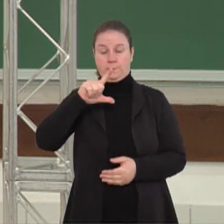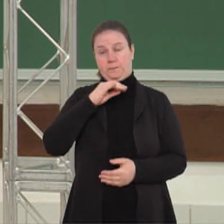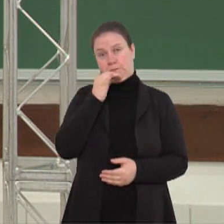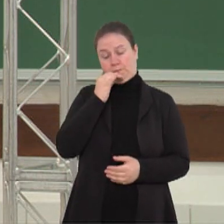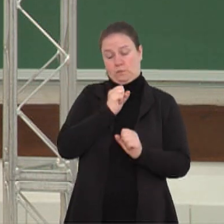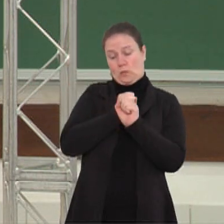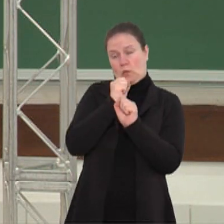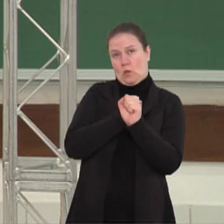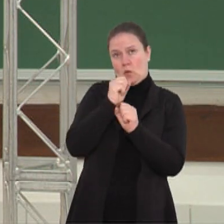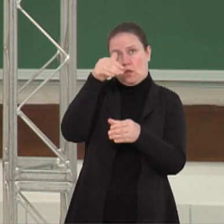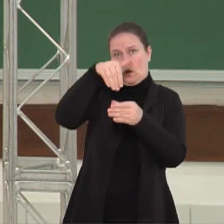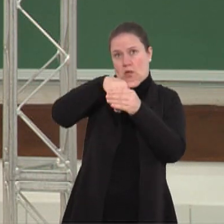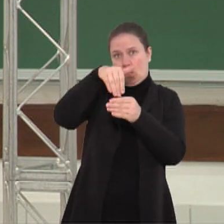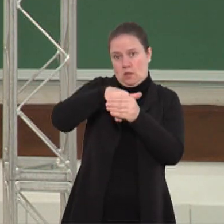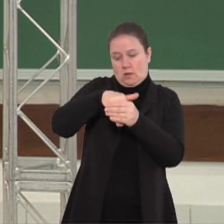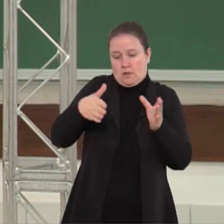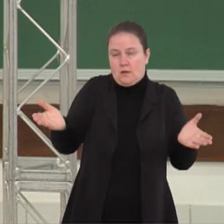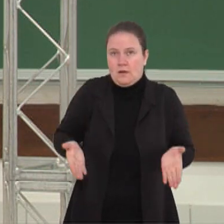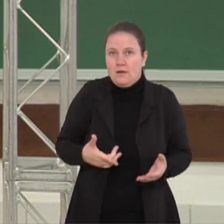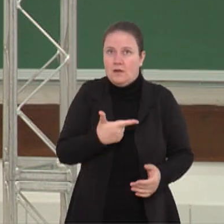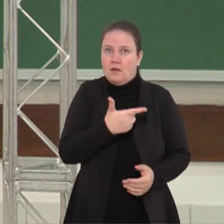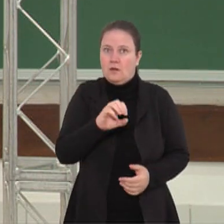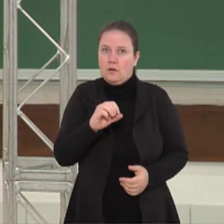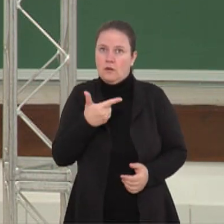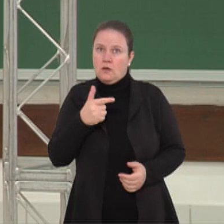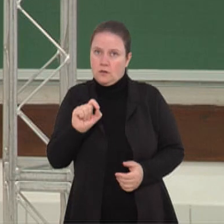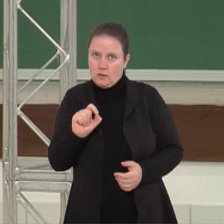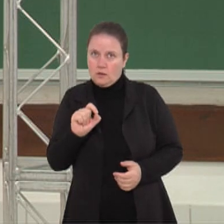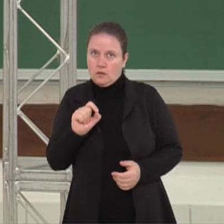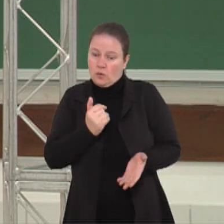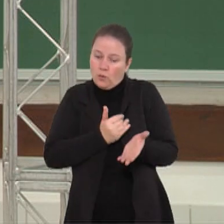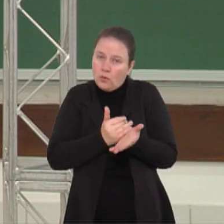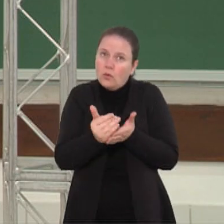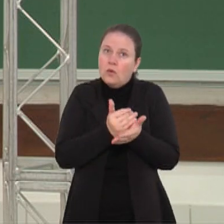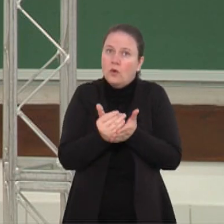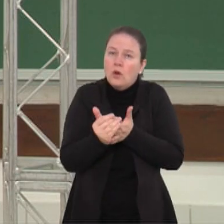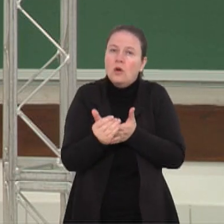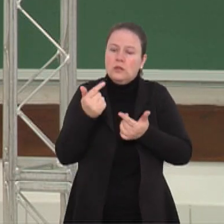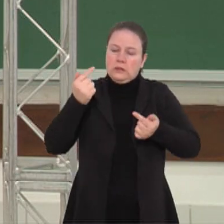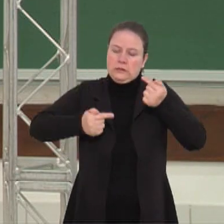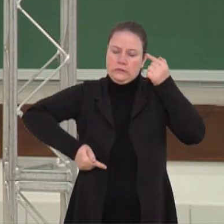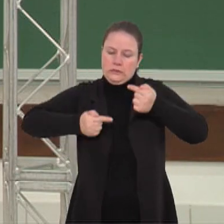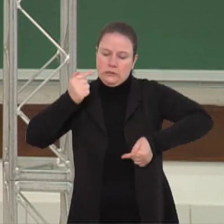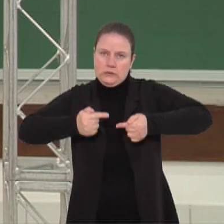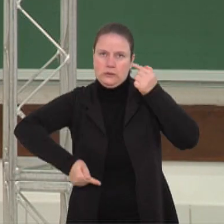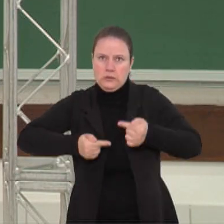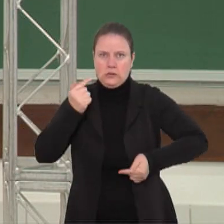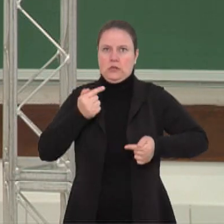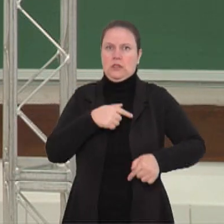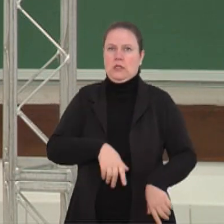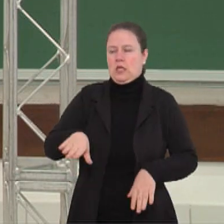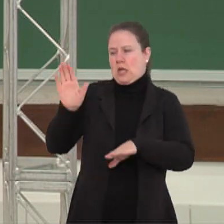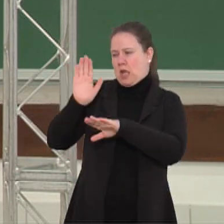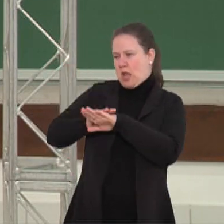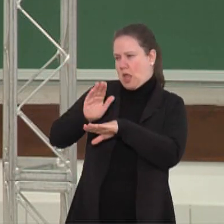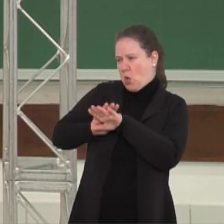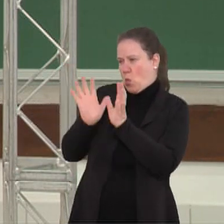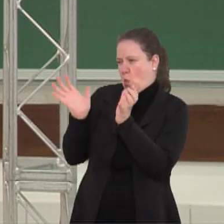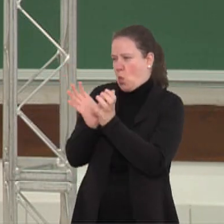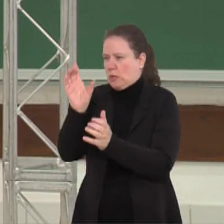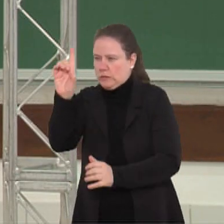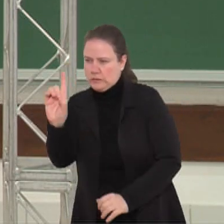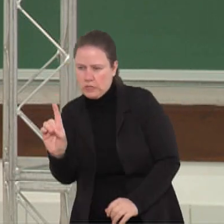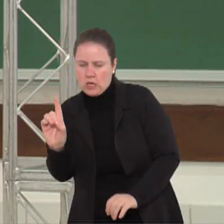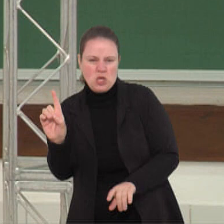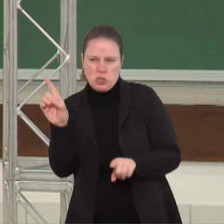como é este, de 2020, logo começaremos essas brigas de quem é de partido de direita, quem é partido